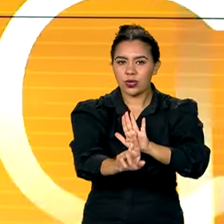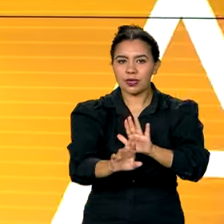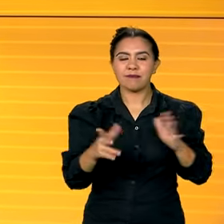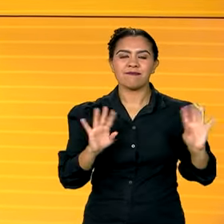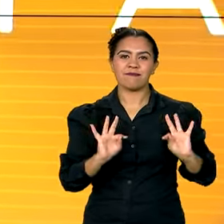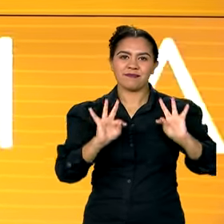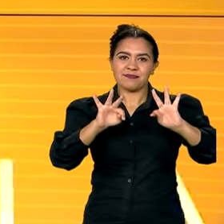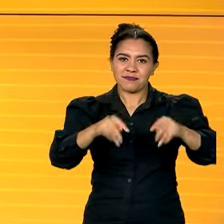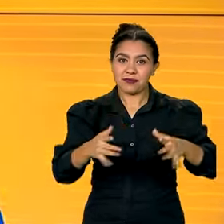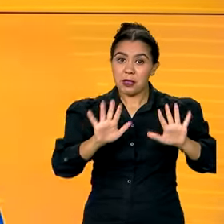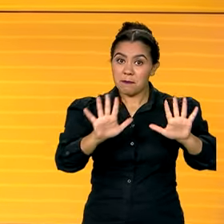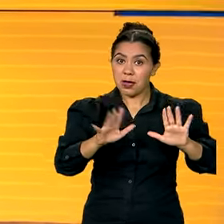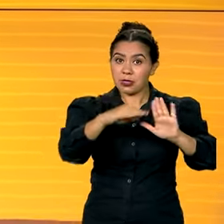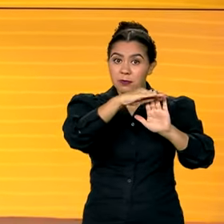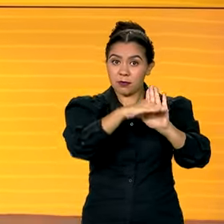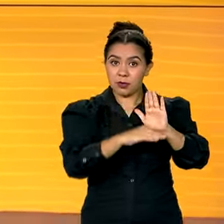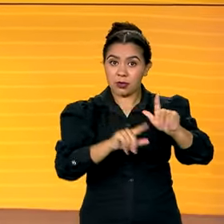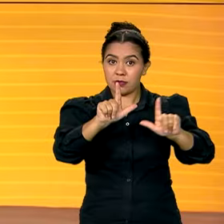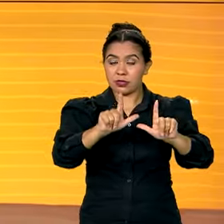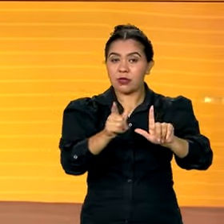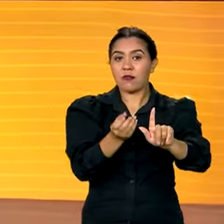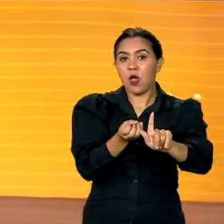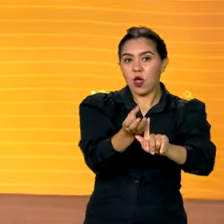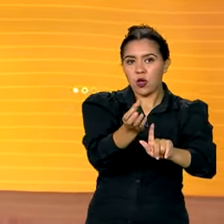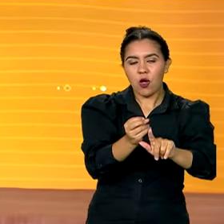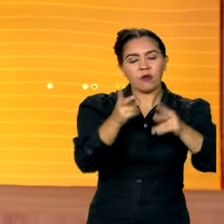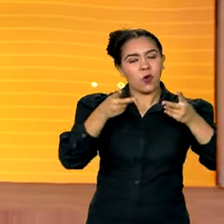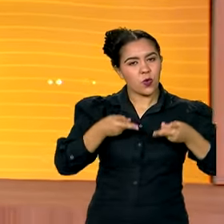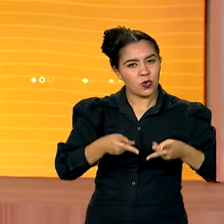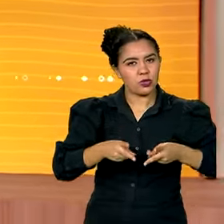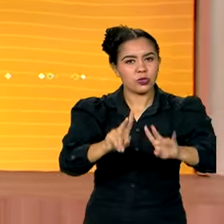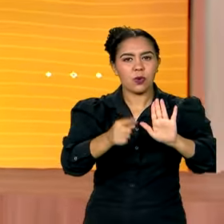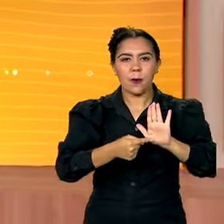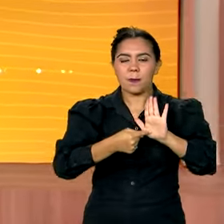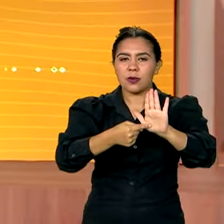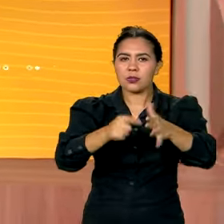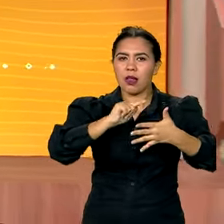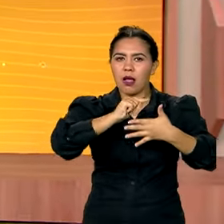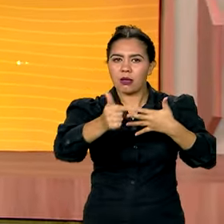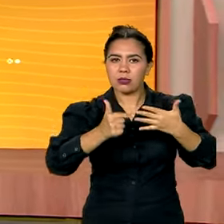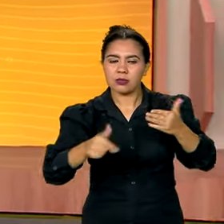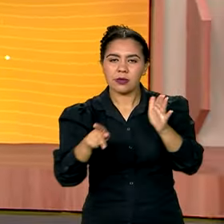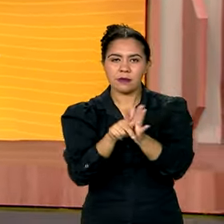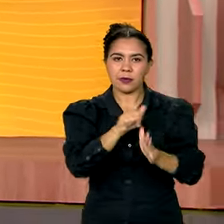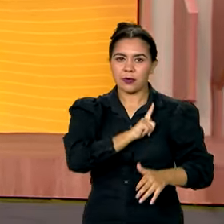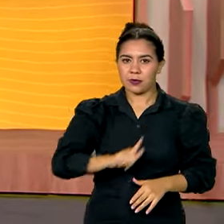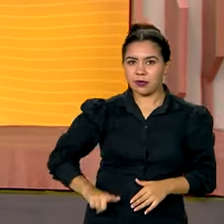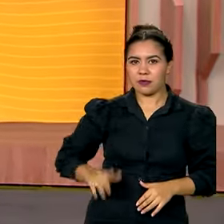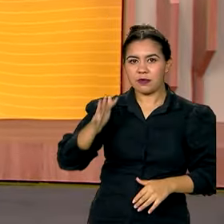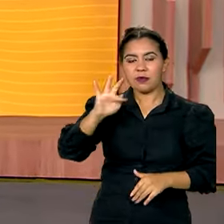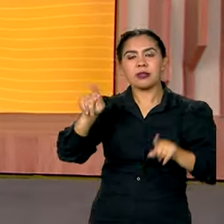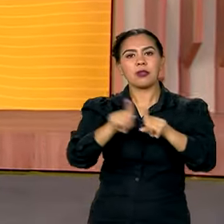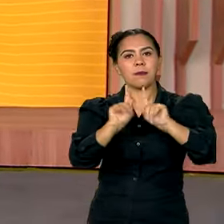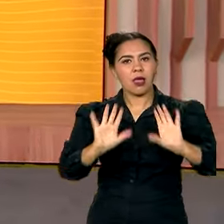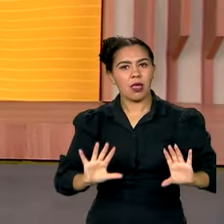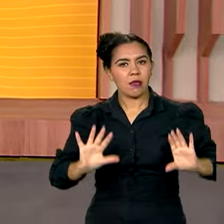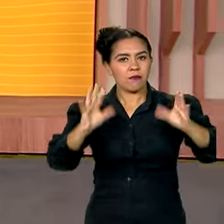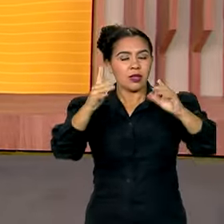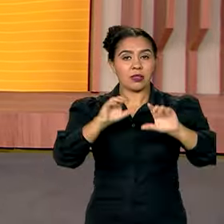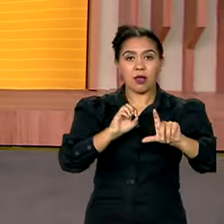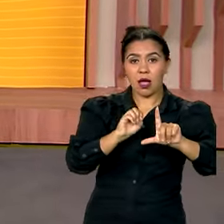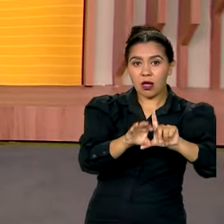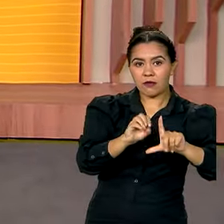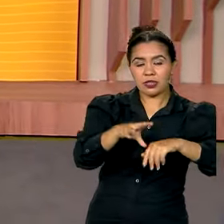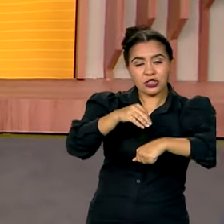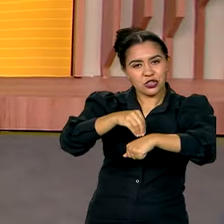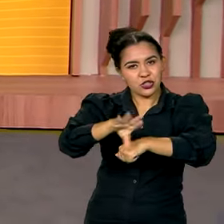fica por aqui, mas o Canal Gov segue com a programação, mostrando todas as ações do governo federal, com eventos ao vivo, dicas e serviços